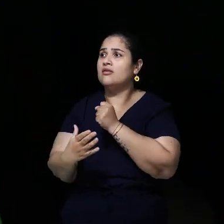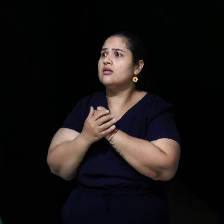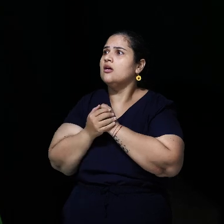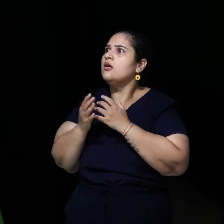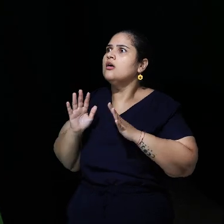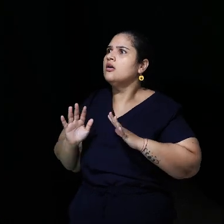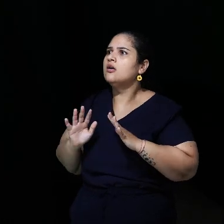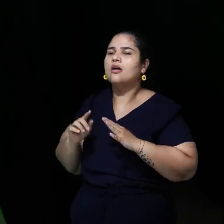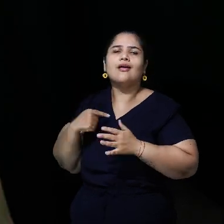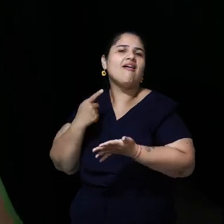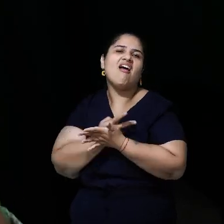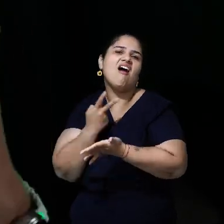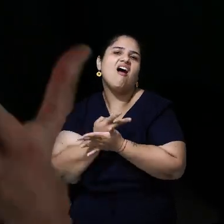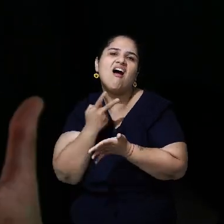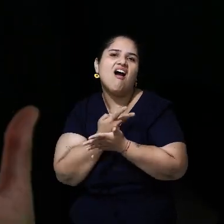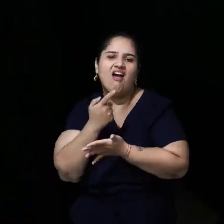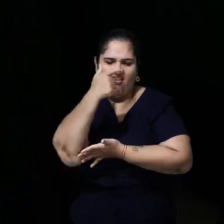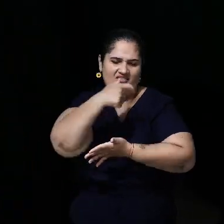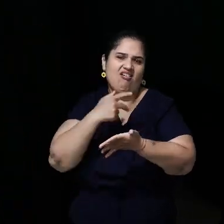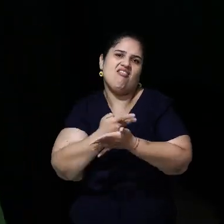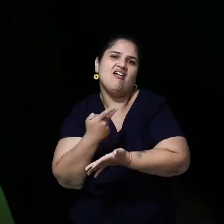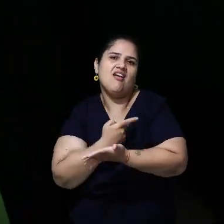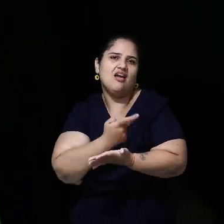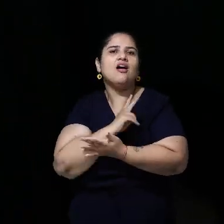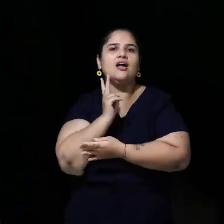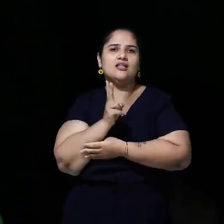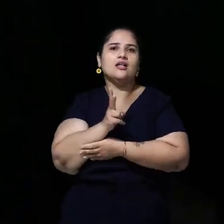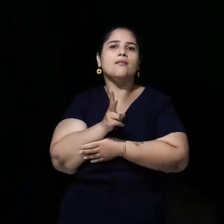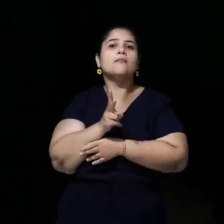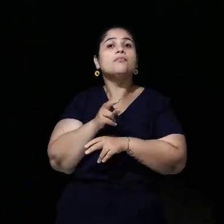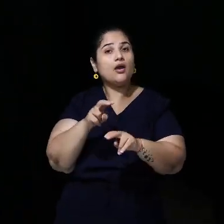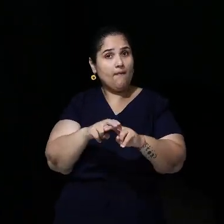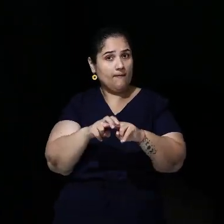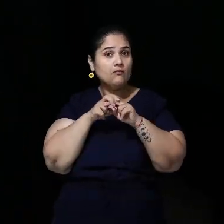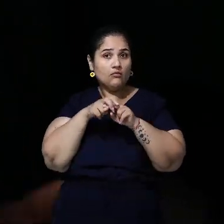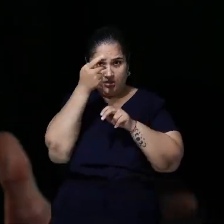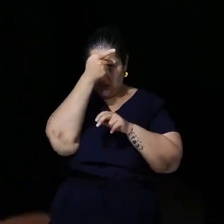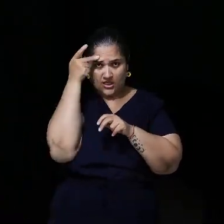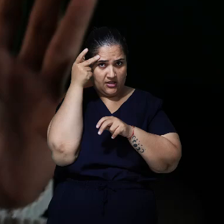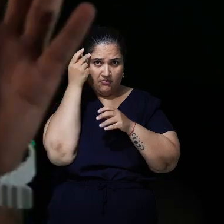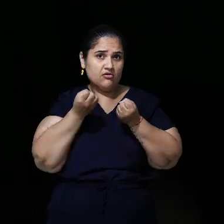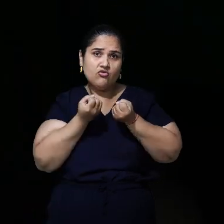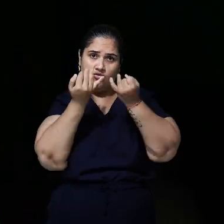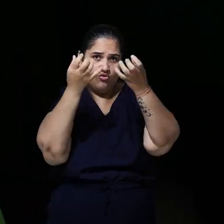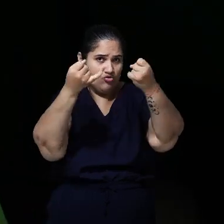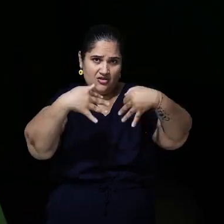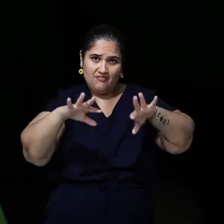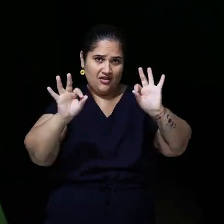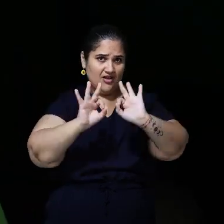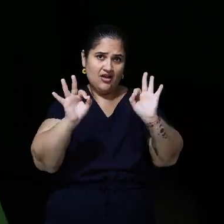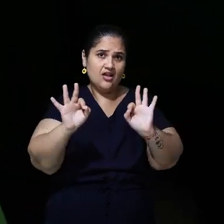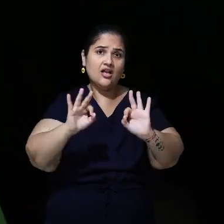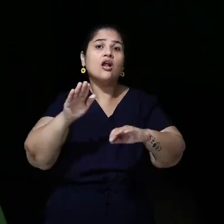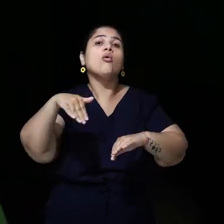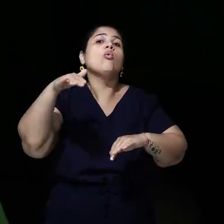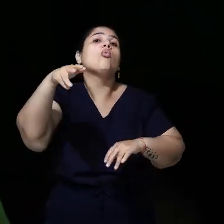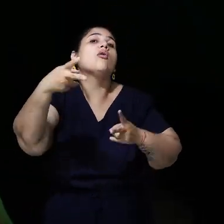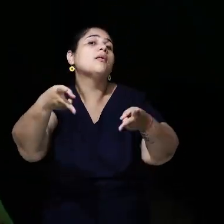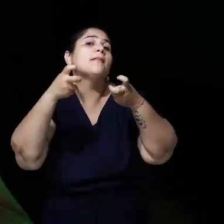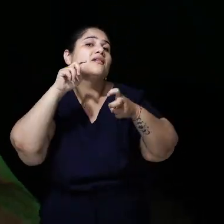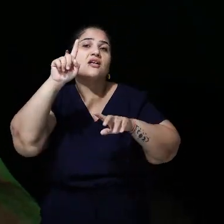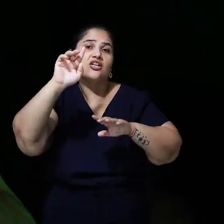sabe? Então, é por isso que muita gente não desabafa, não fala, e quando acontece, quando você vai ver, a pessoa já cometeu alguma